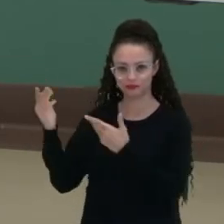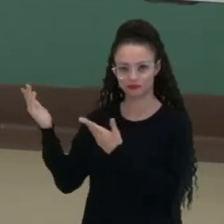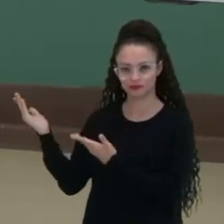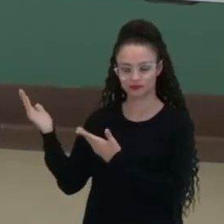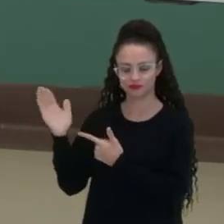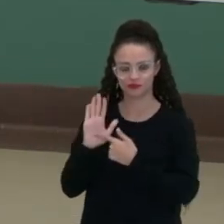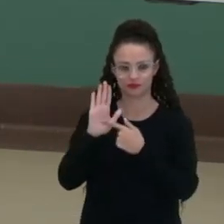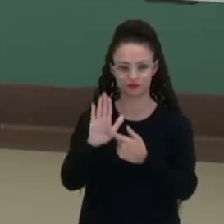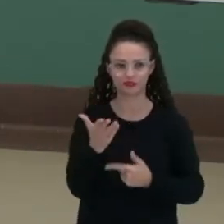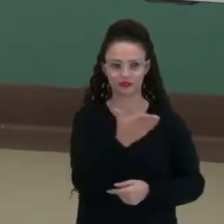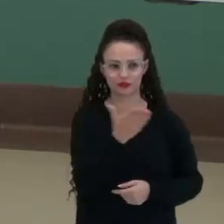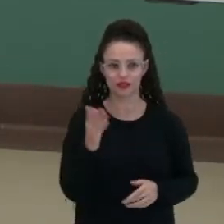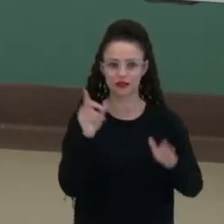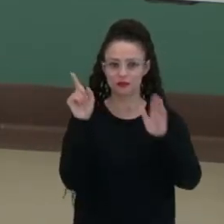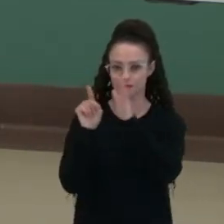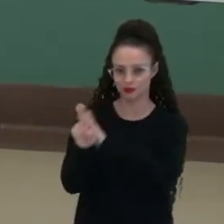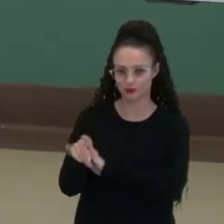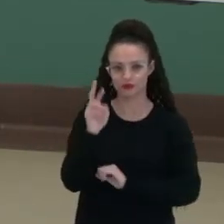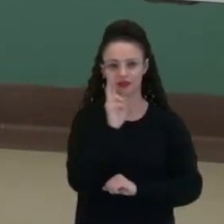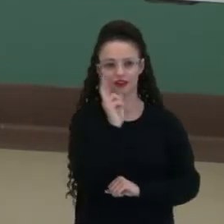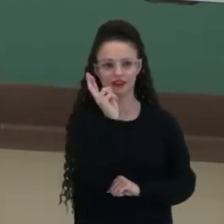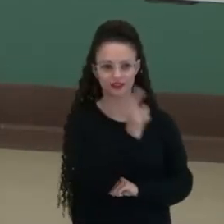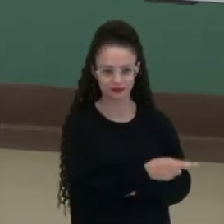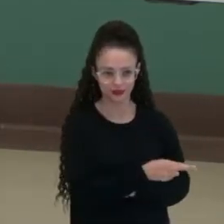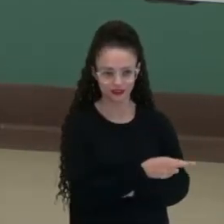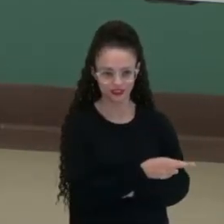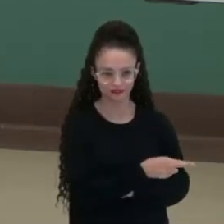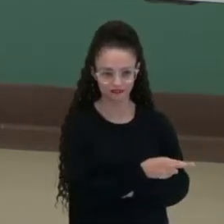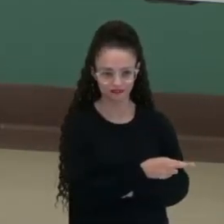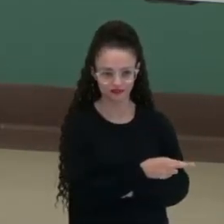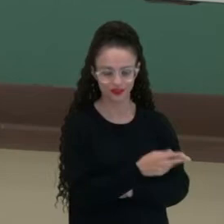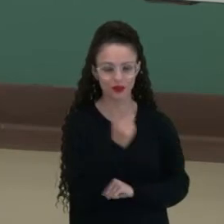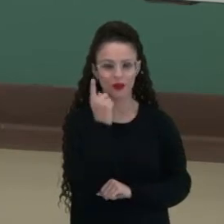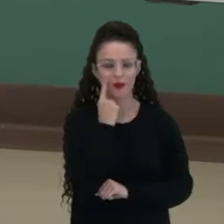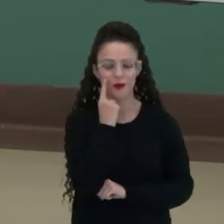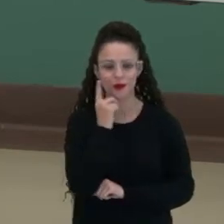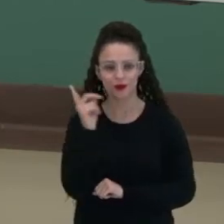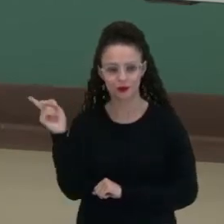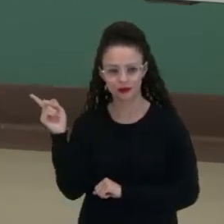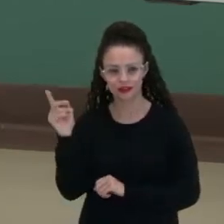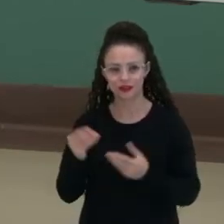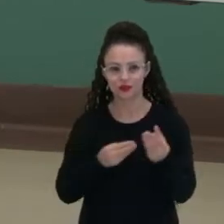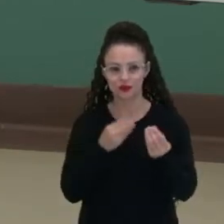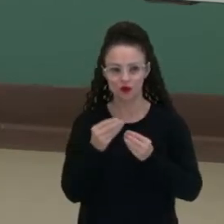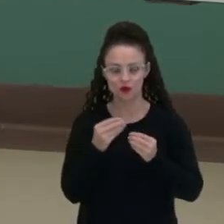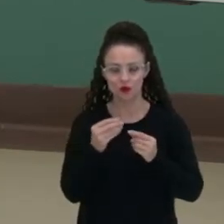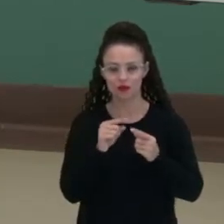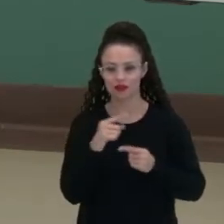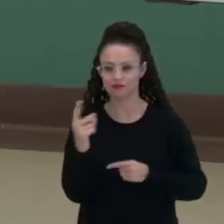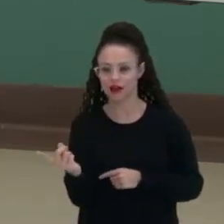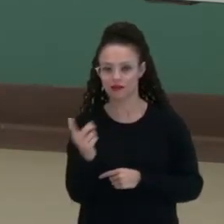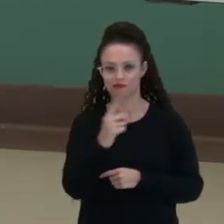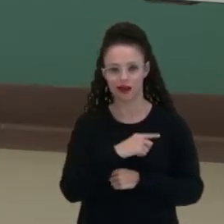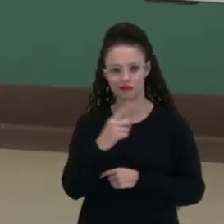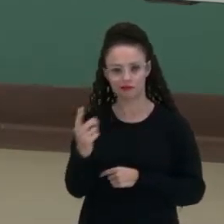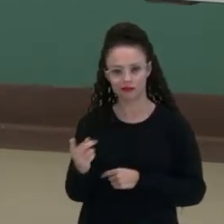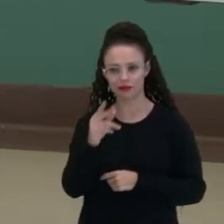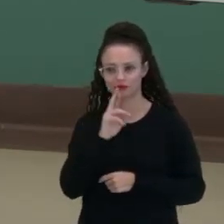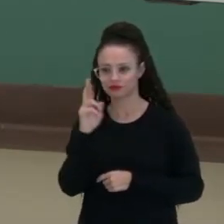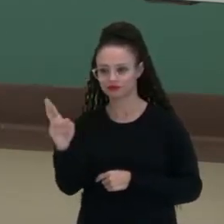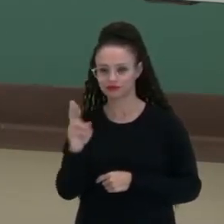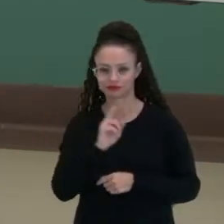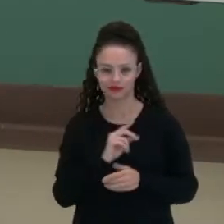para trabalharmos pergunta, resposta e olha só, o efeito ping-pong da pergunta